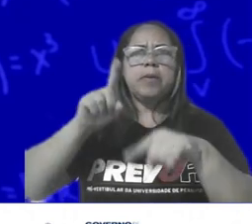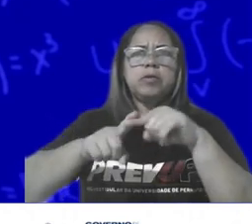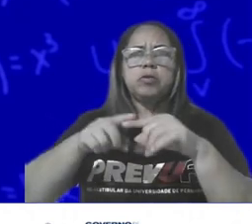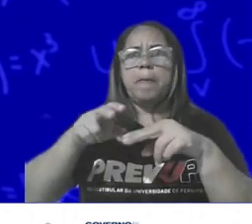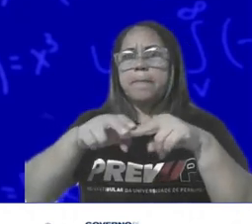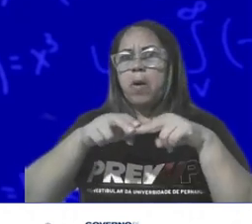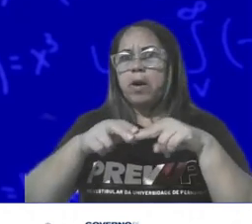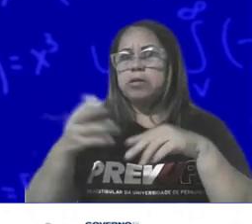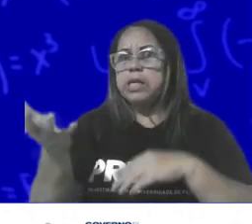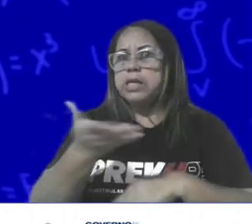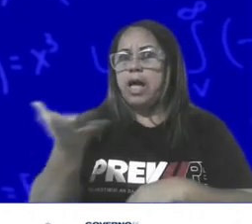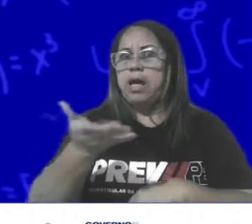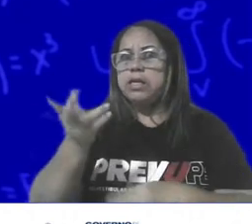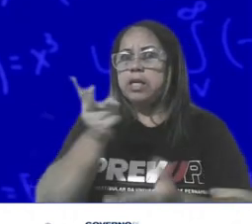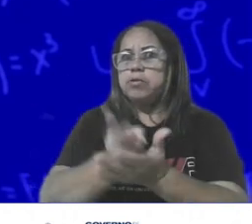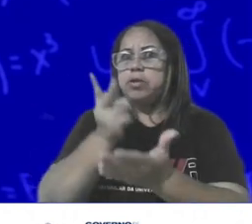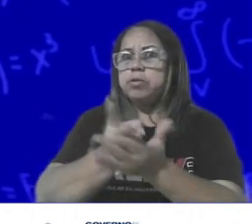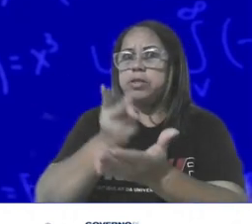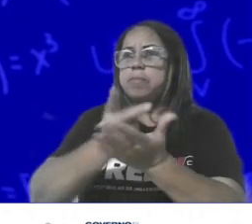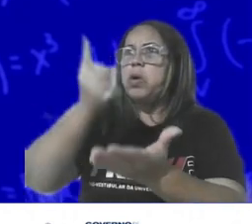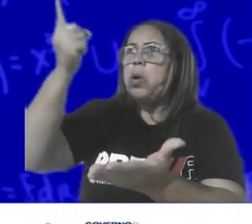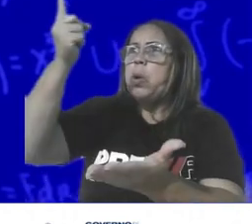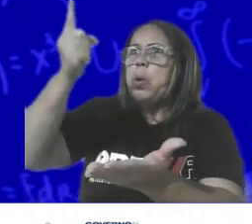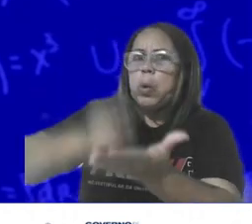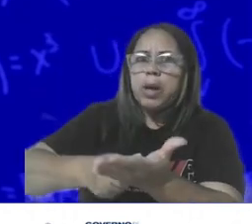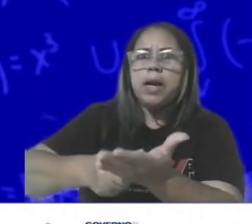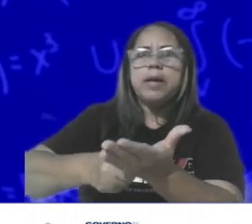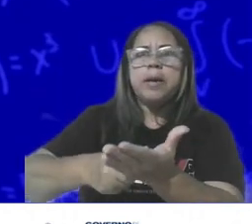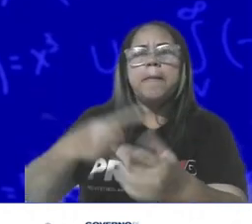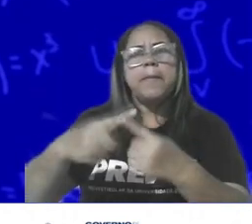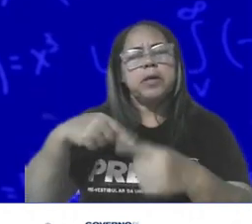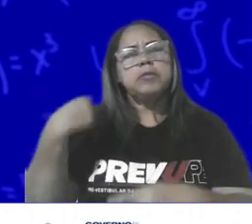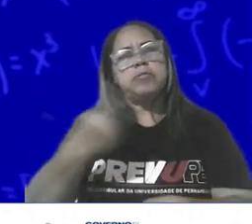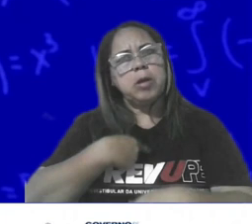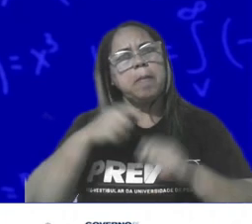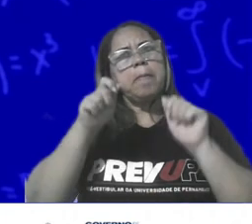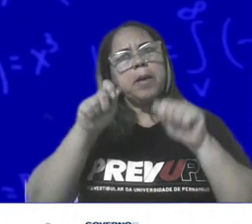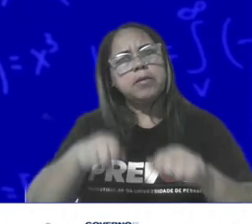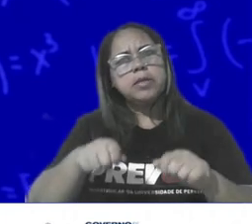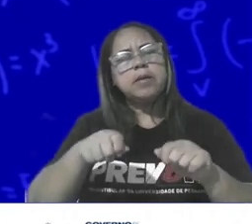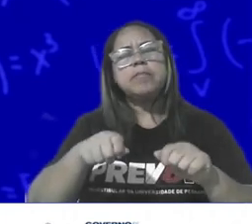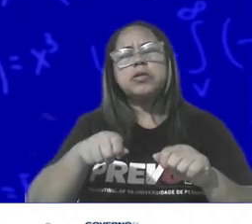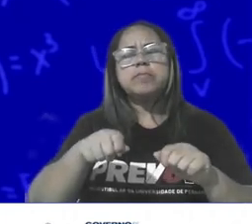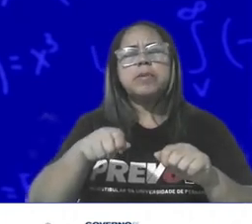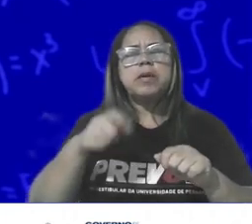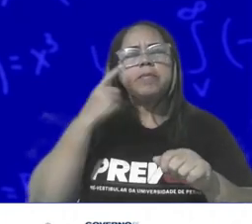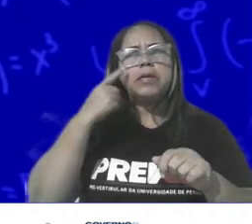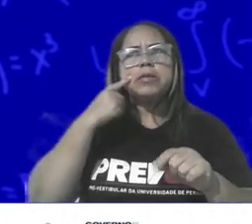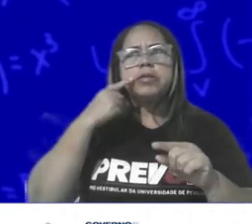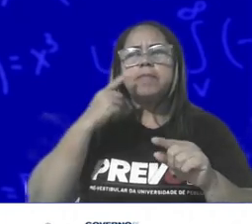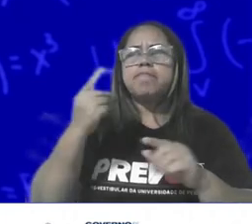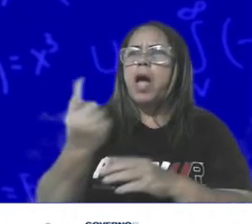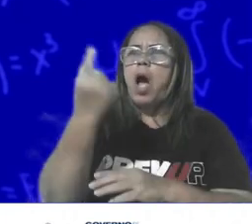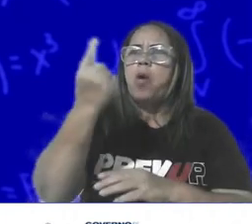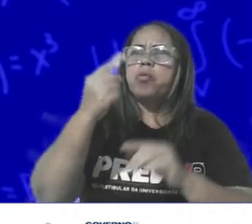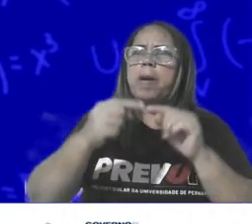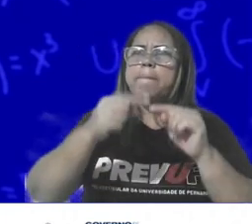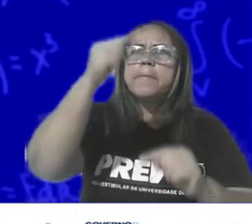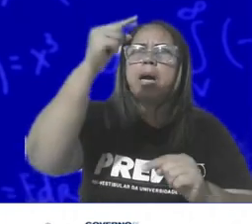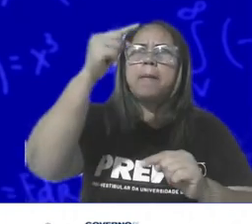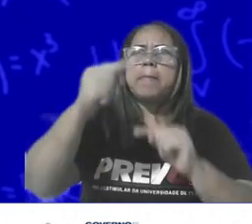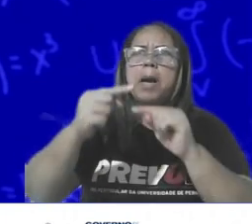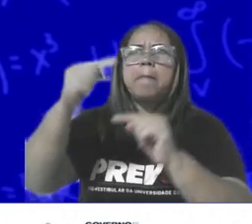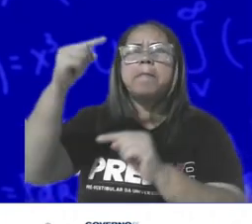aceleração constante, porque nós podemos desprezar, certo, a variação de